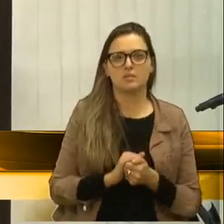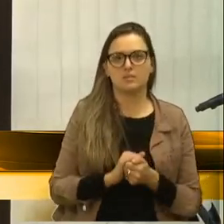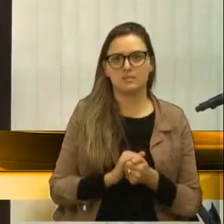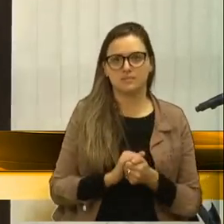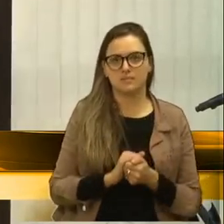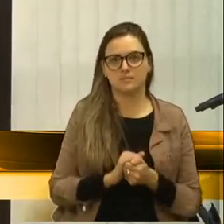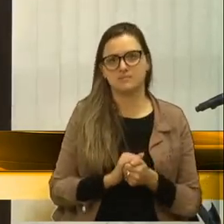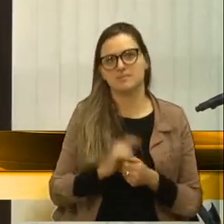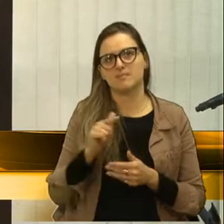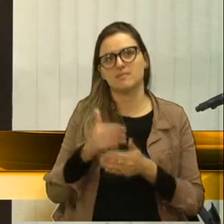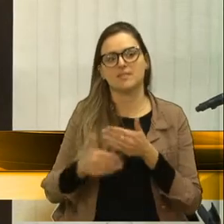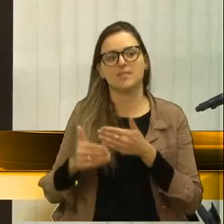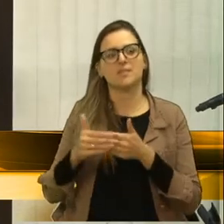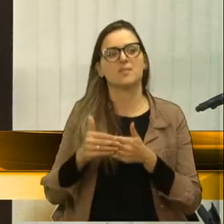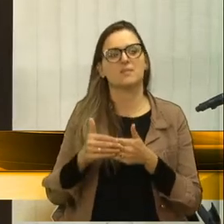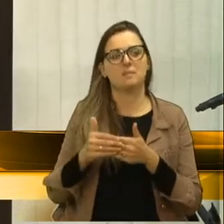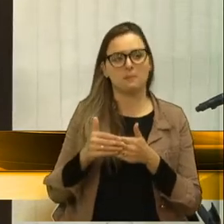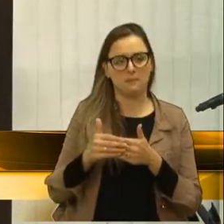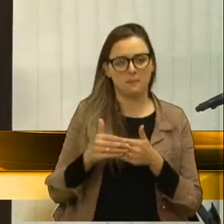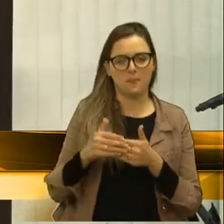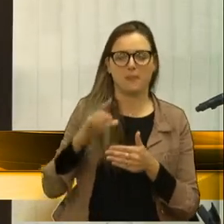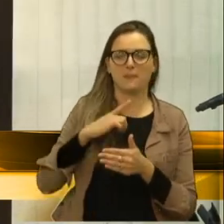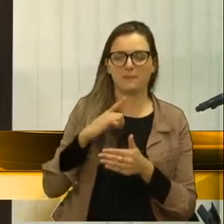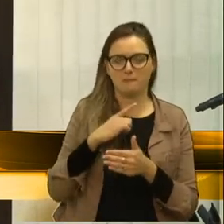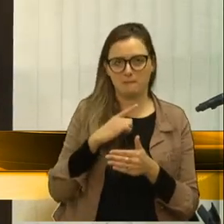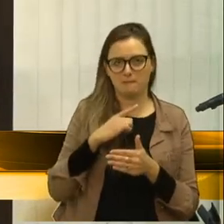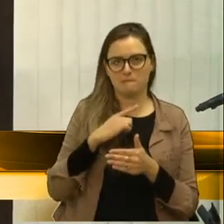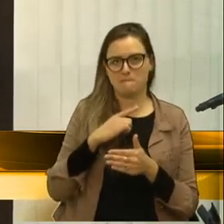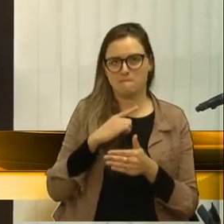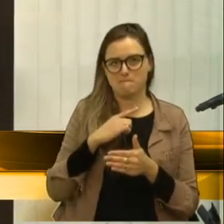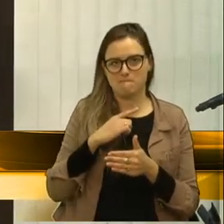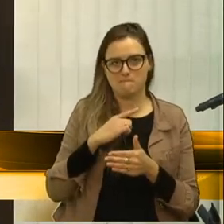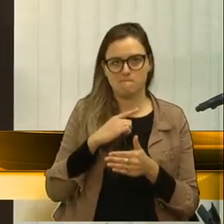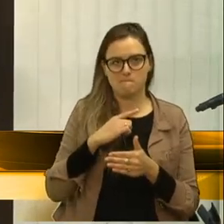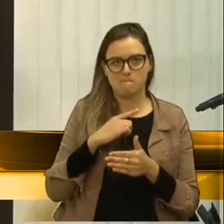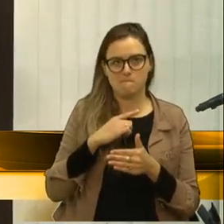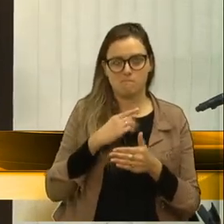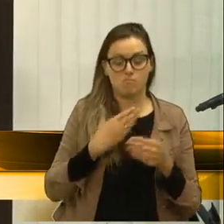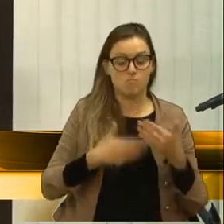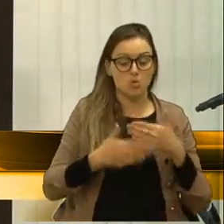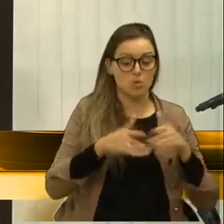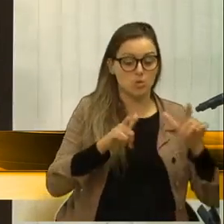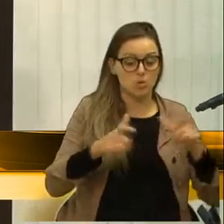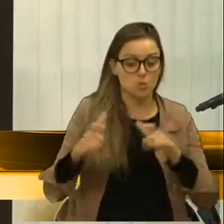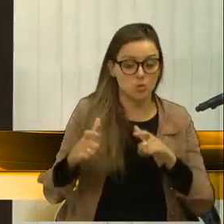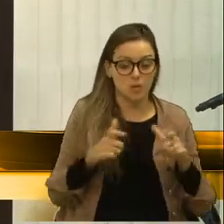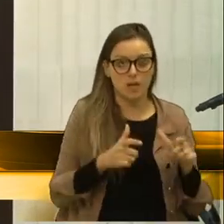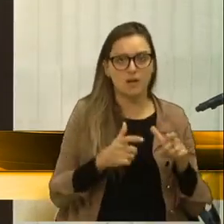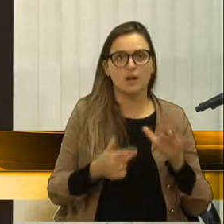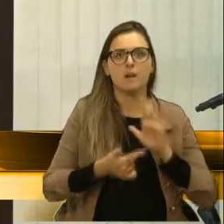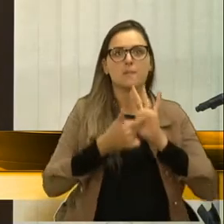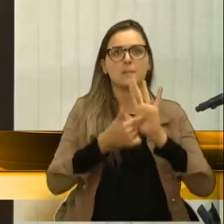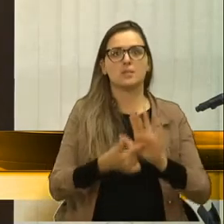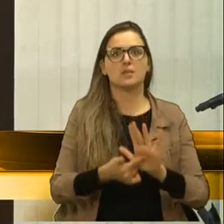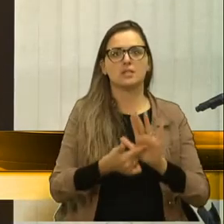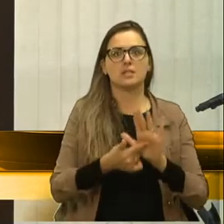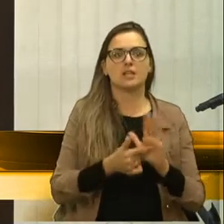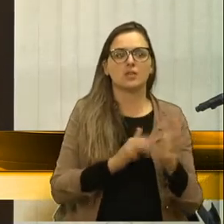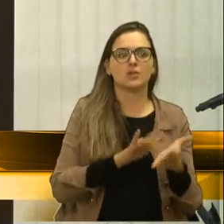com os servidores. Então, se os servidores estão migrando de gabinete em gabinete, apresentando dados